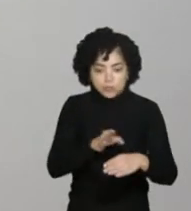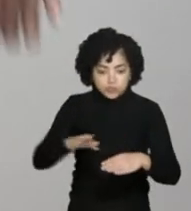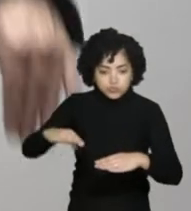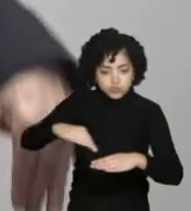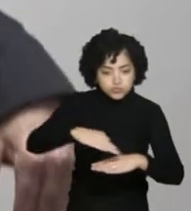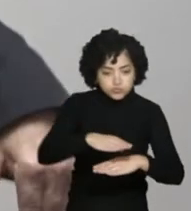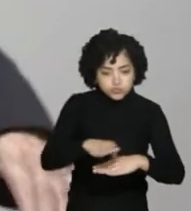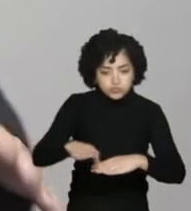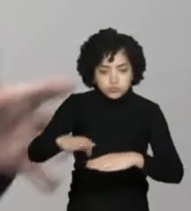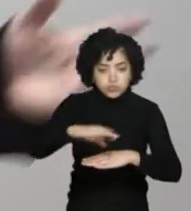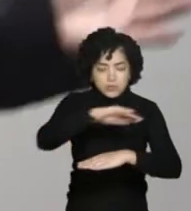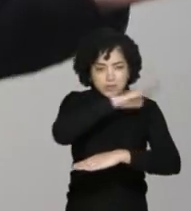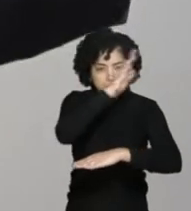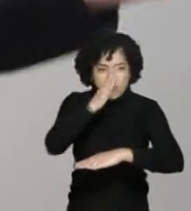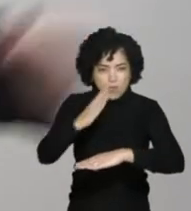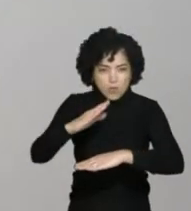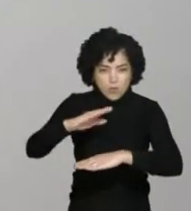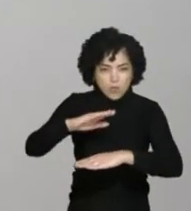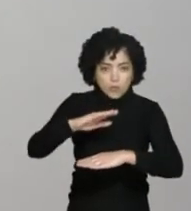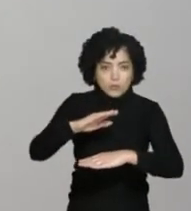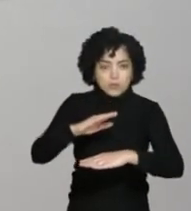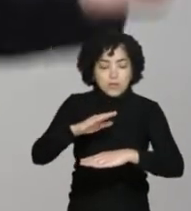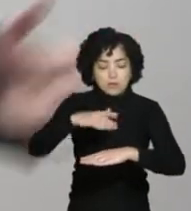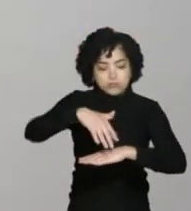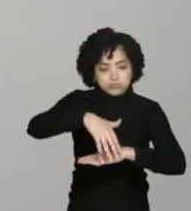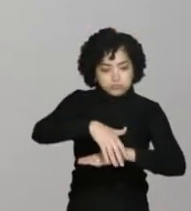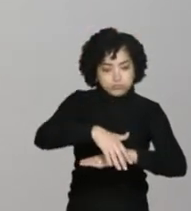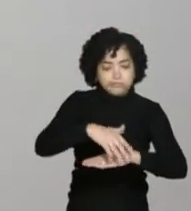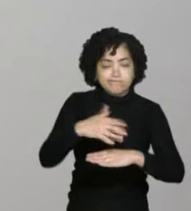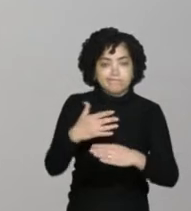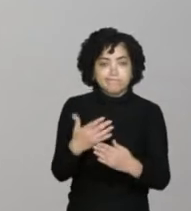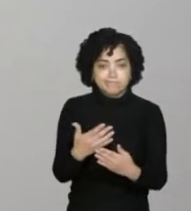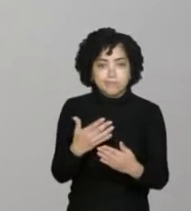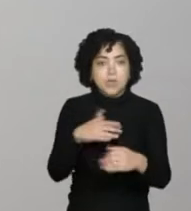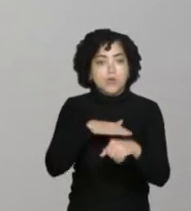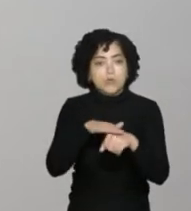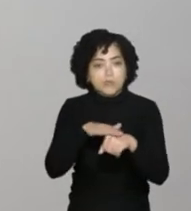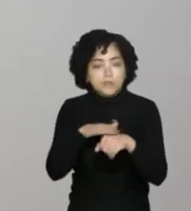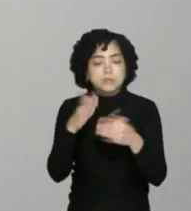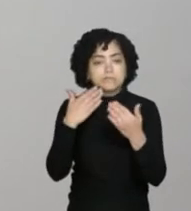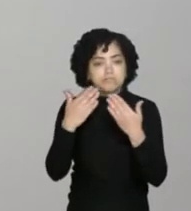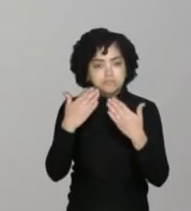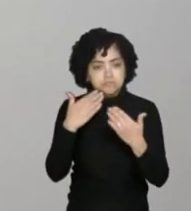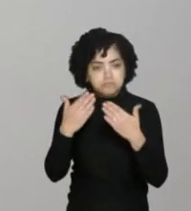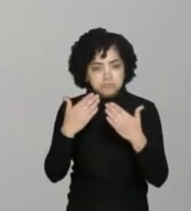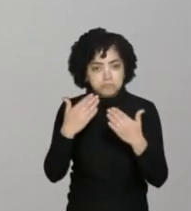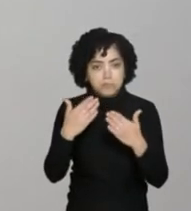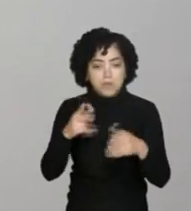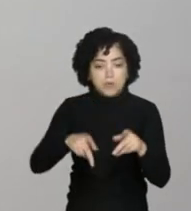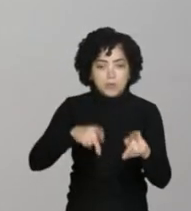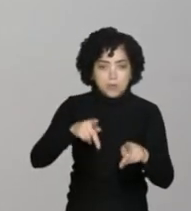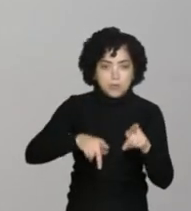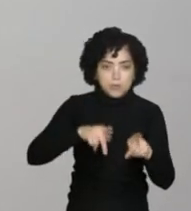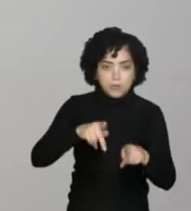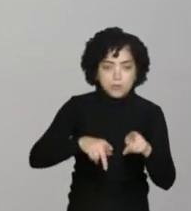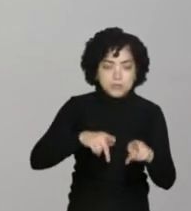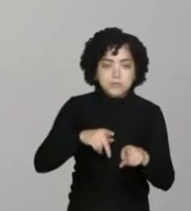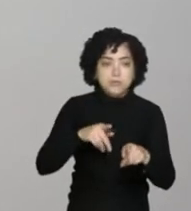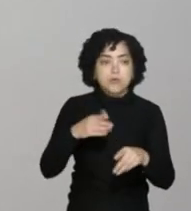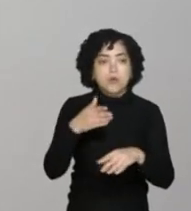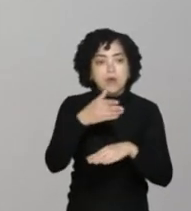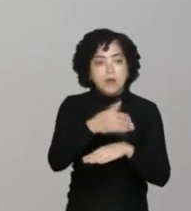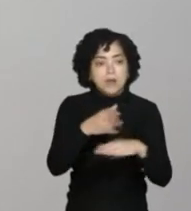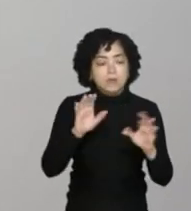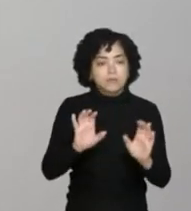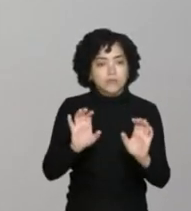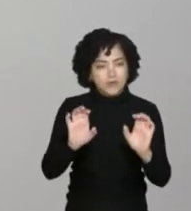hiperal, né? E conversando, e fui até a festa do cinema, uma festa bonita em Santo Antônio, onde o povo